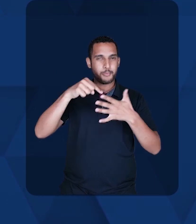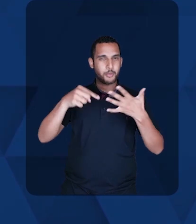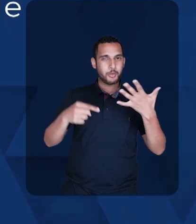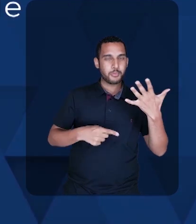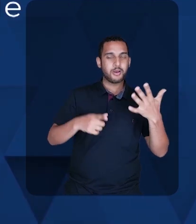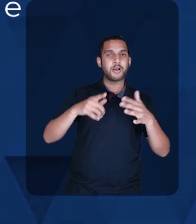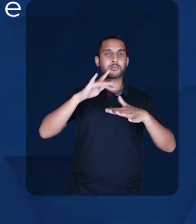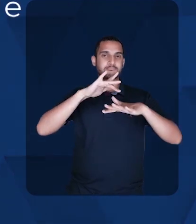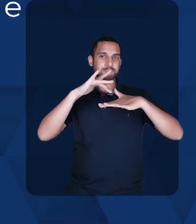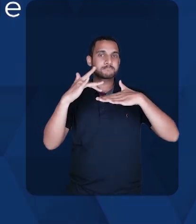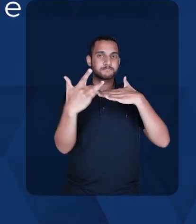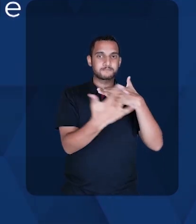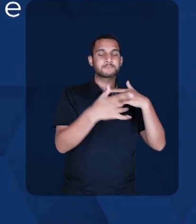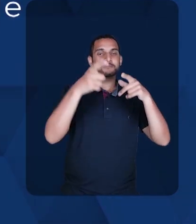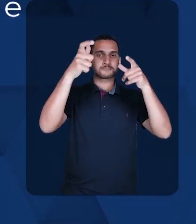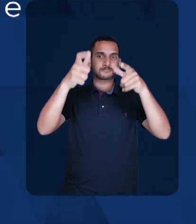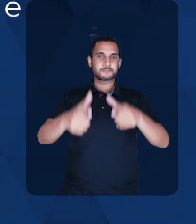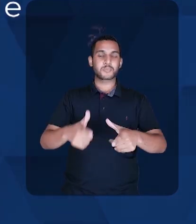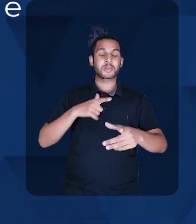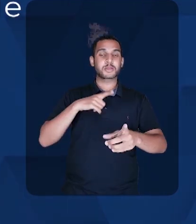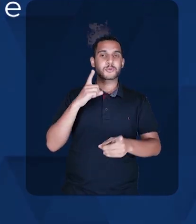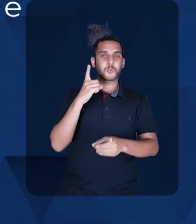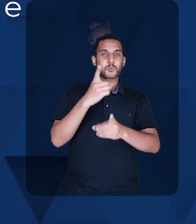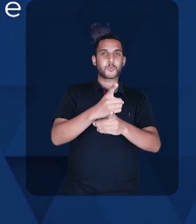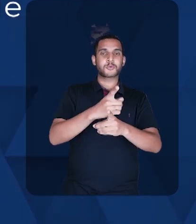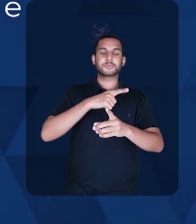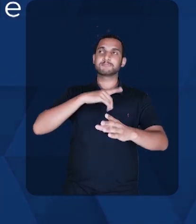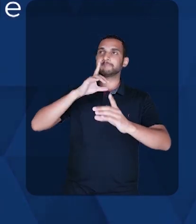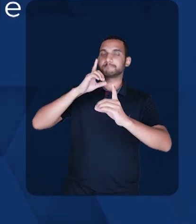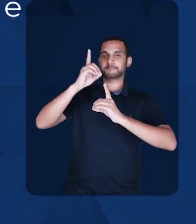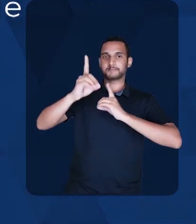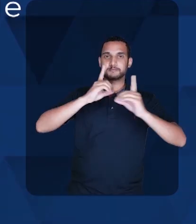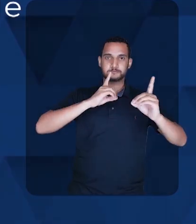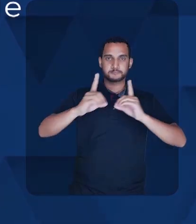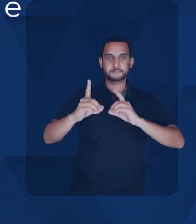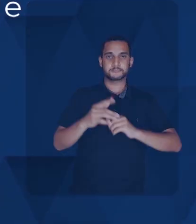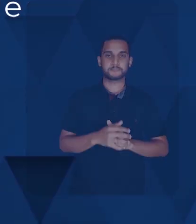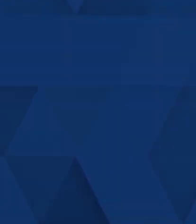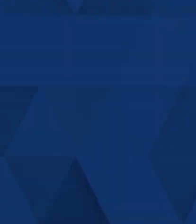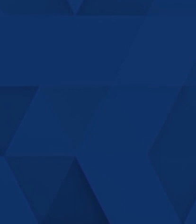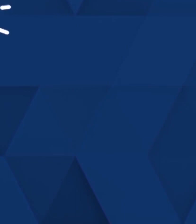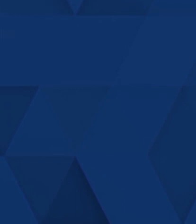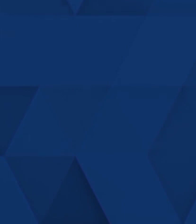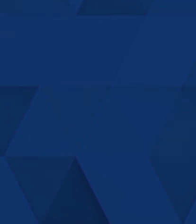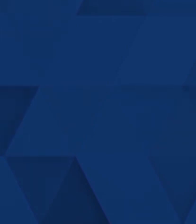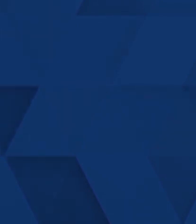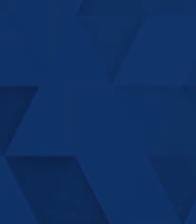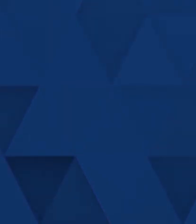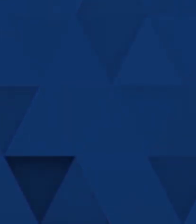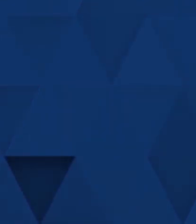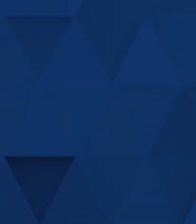para fazer das nossas redes sociais um lugar de encontro e diálogo.